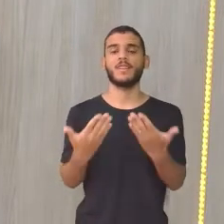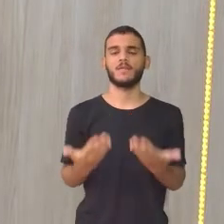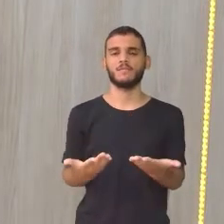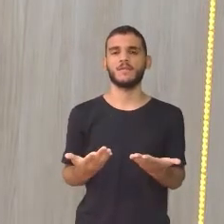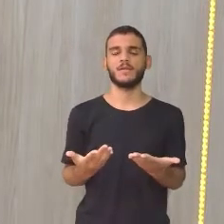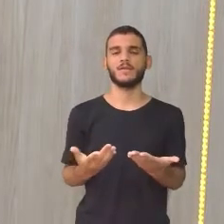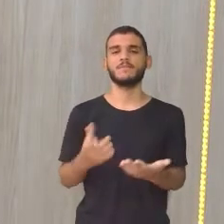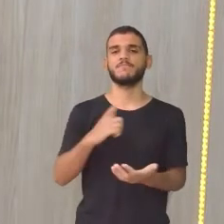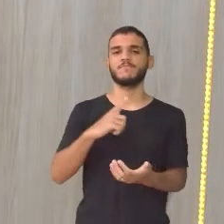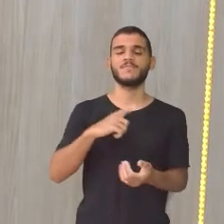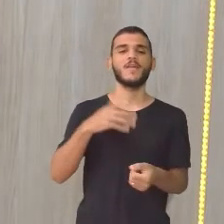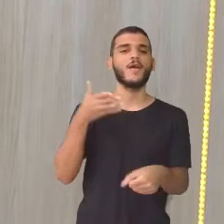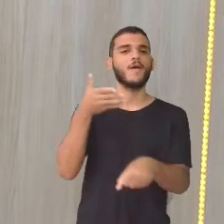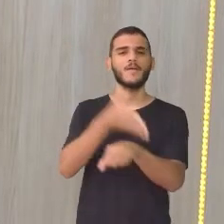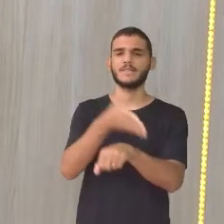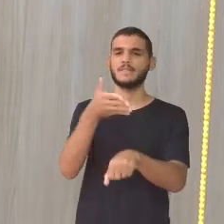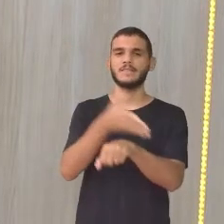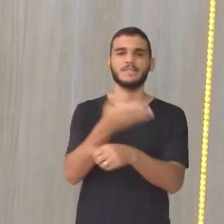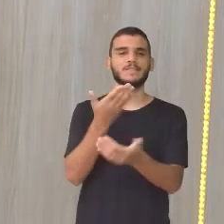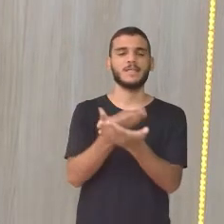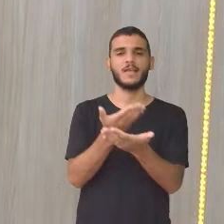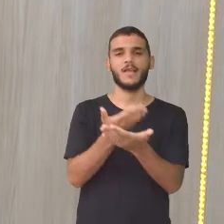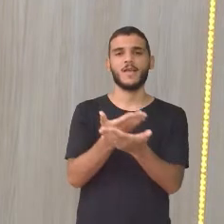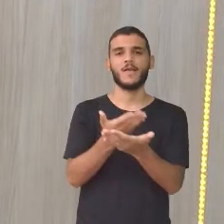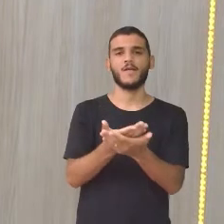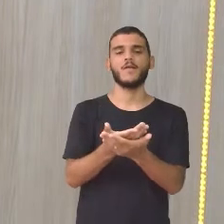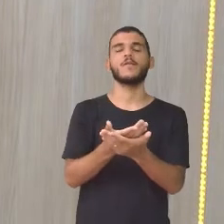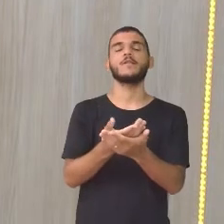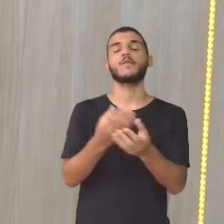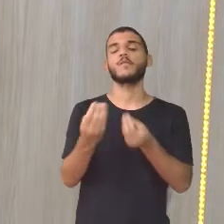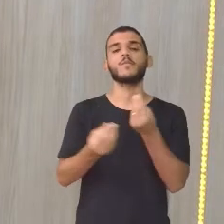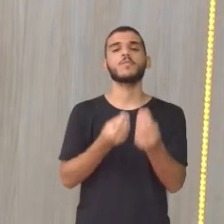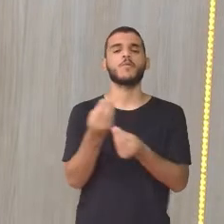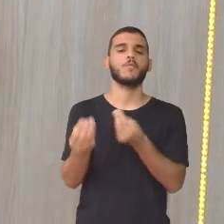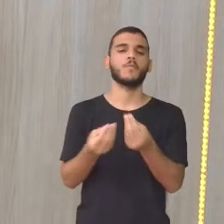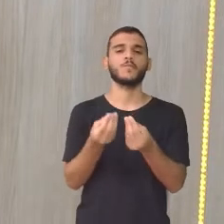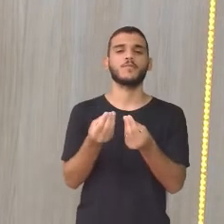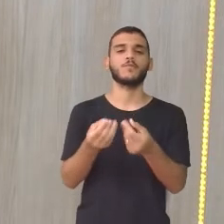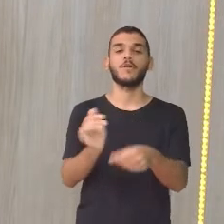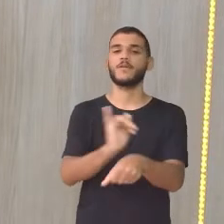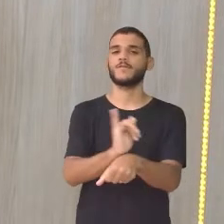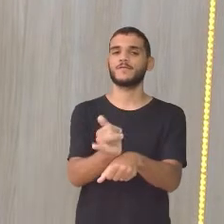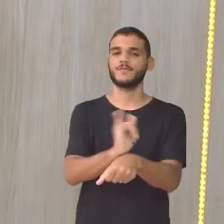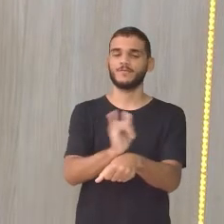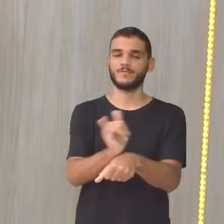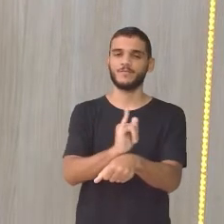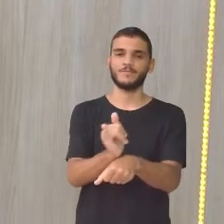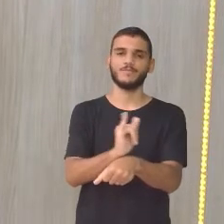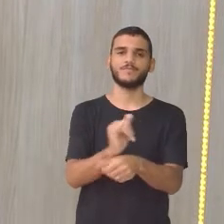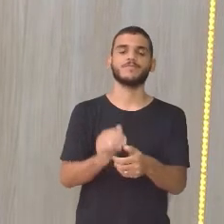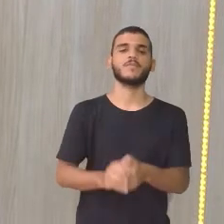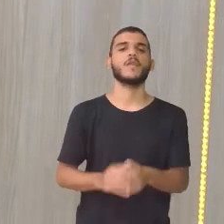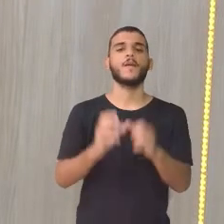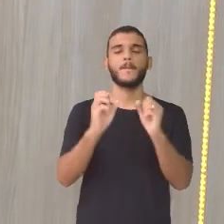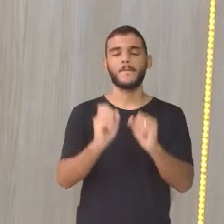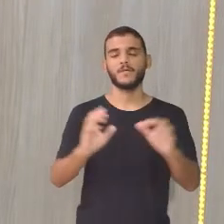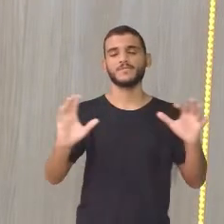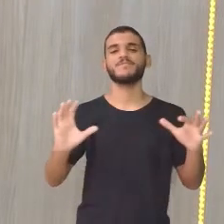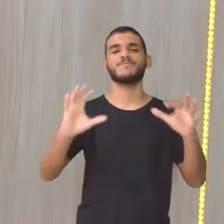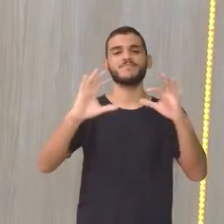têm esse acesso à aula pelo canal de YouTube. Então estejam aí